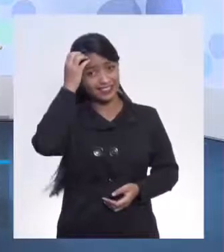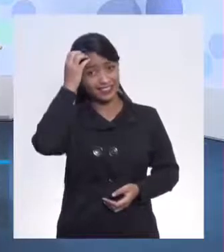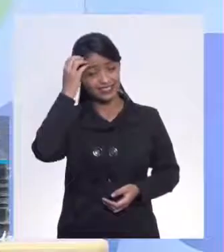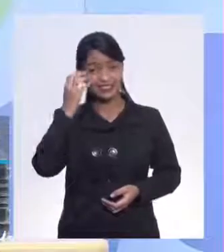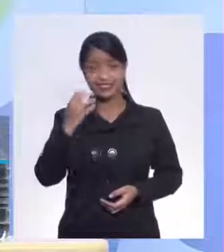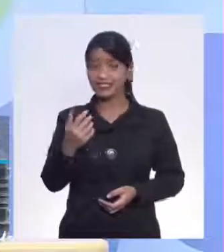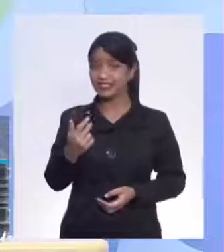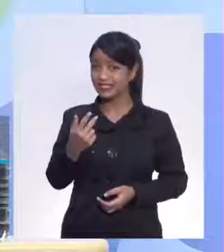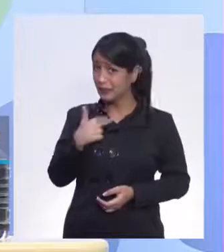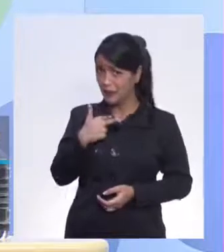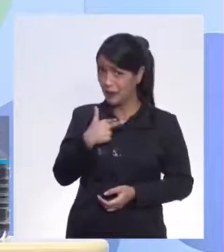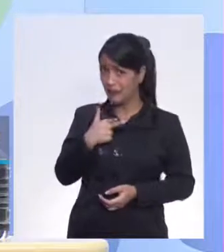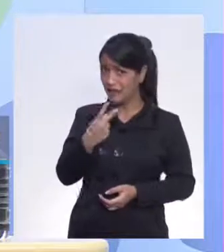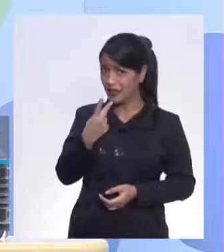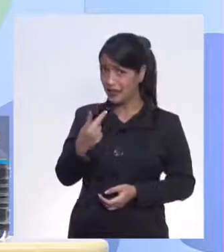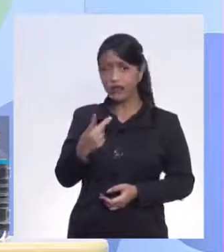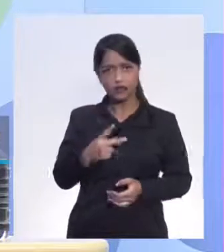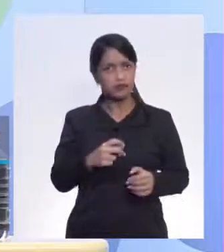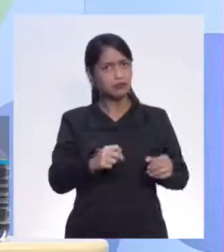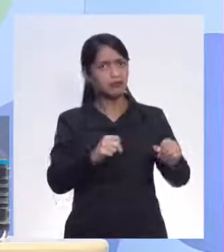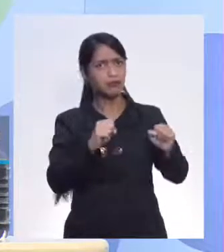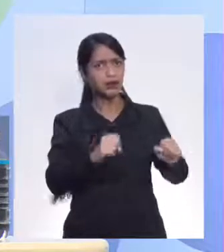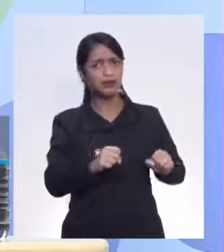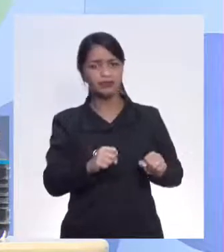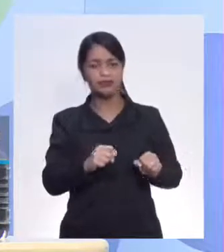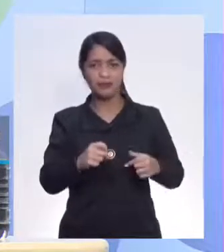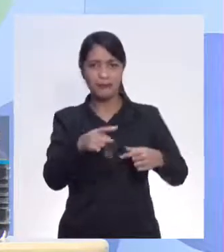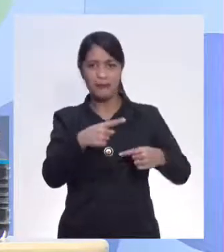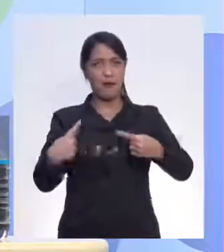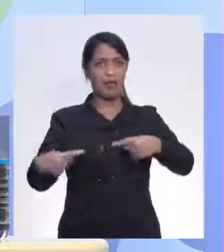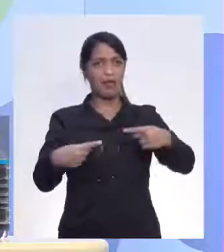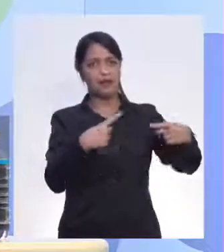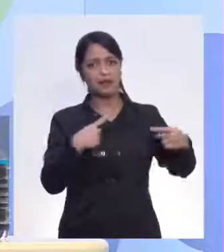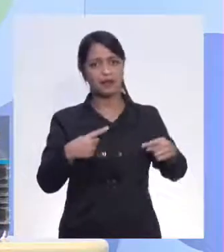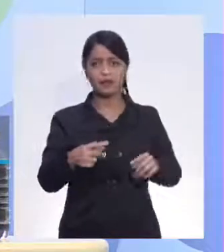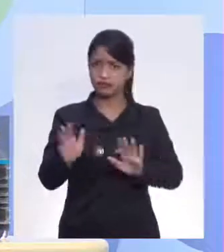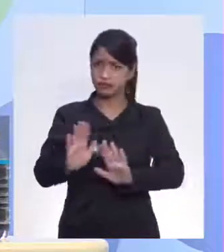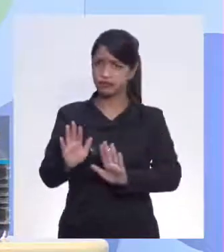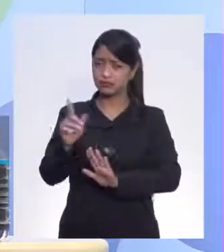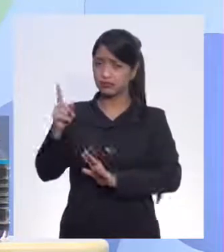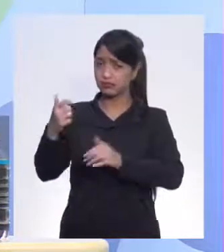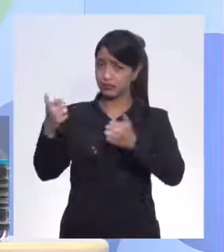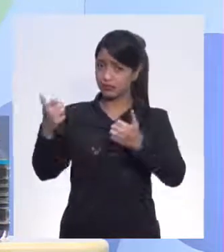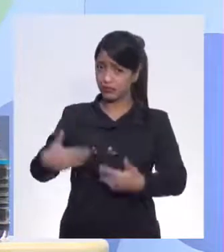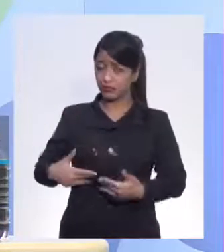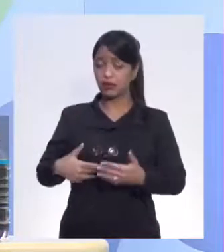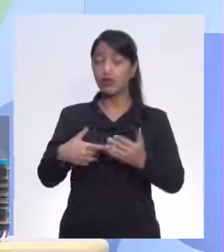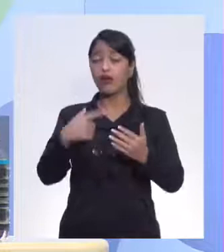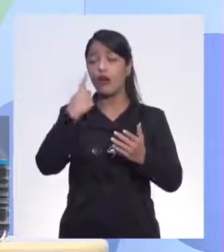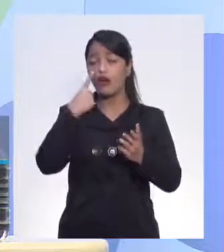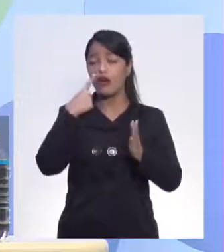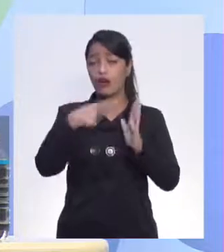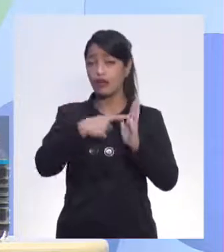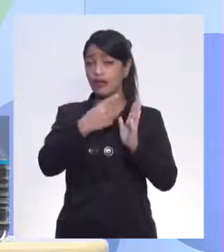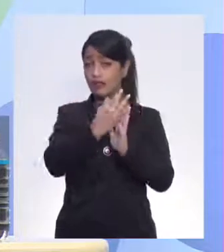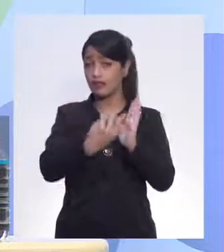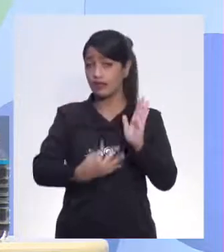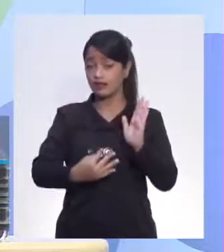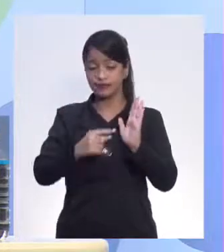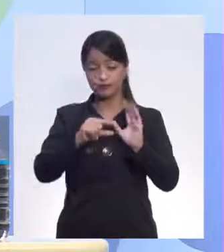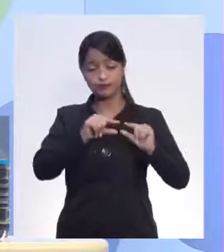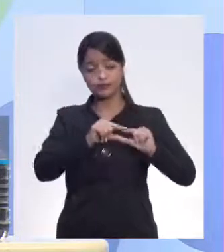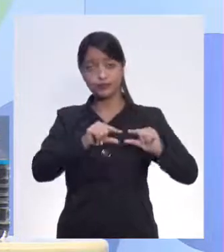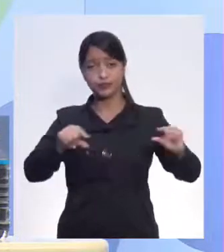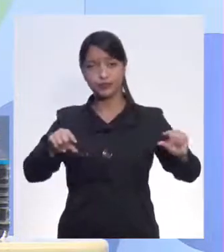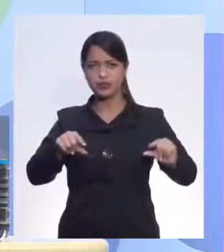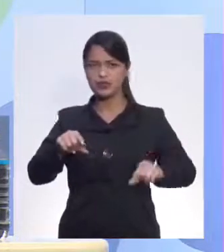agora ou não? Pode, então, vai. Olha só. Ele Polêmica. coloca aqui, ó. Fala, Não, Andréia. dentro do que você falou, ele fala, olha, mas como você